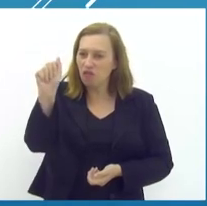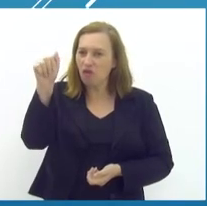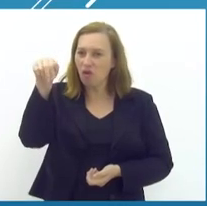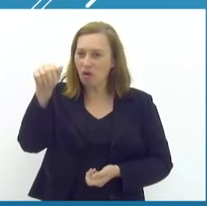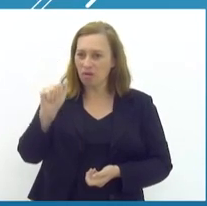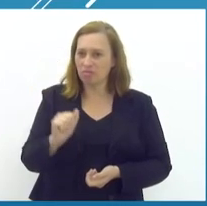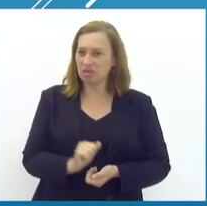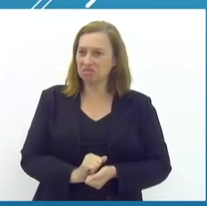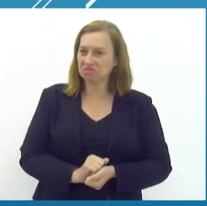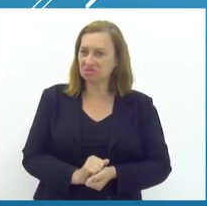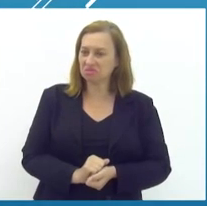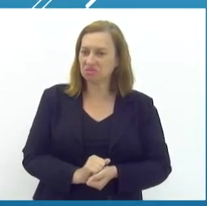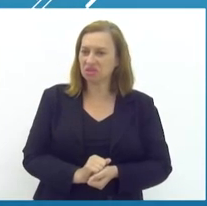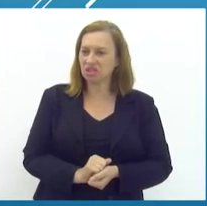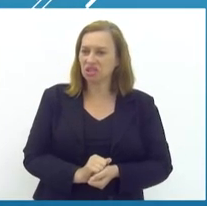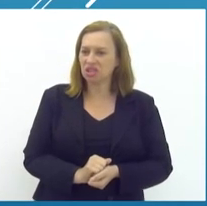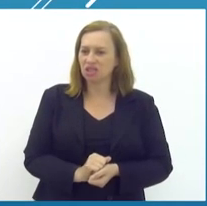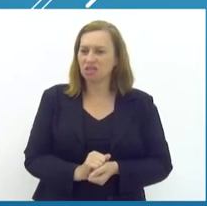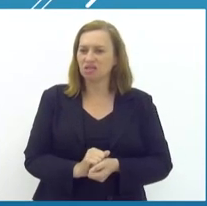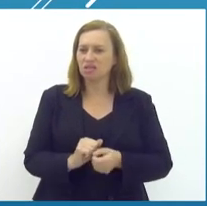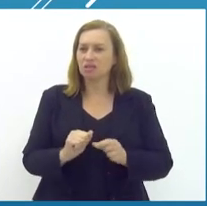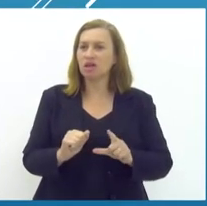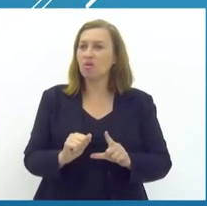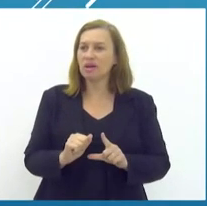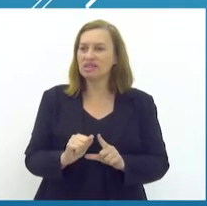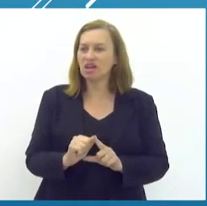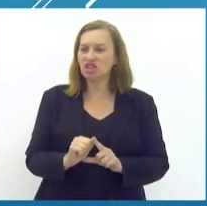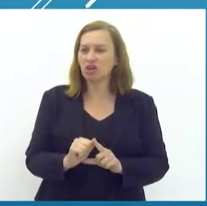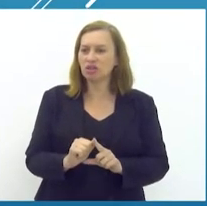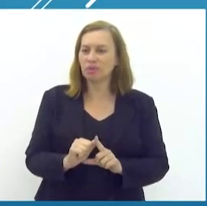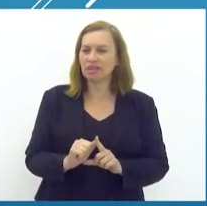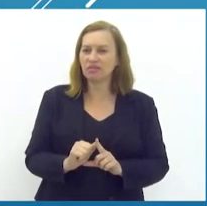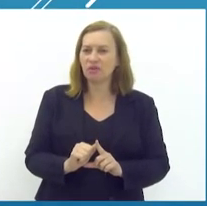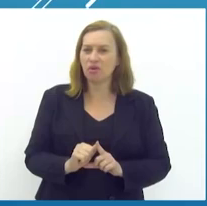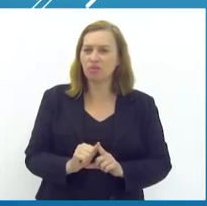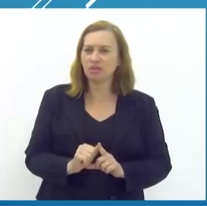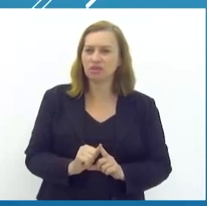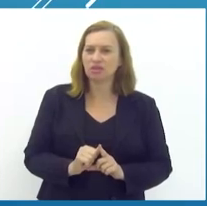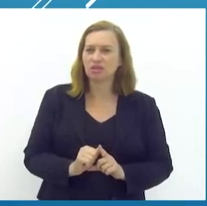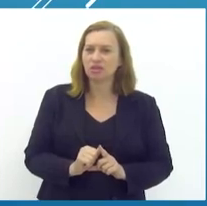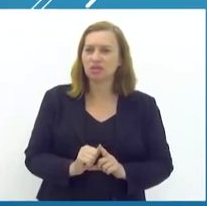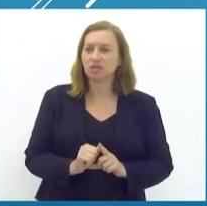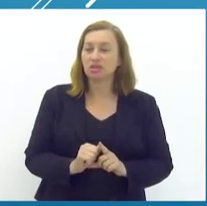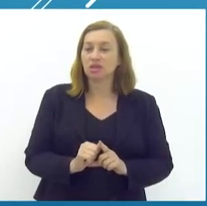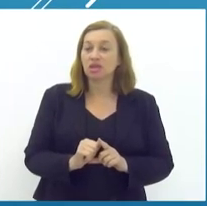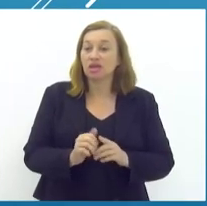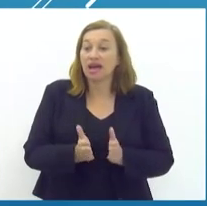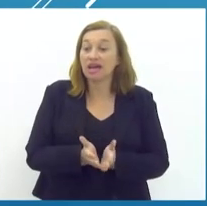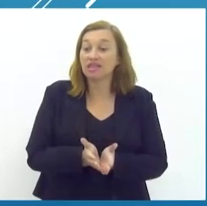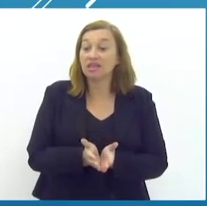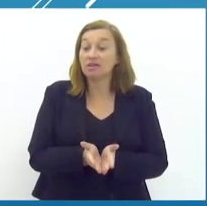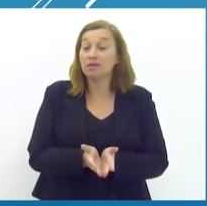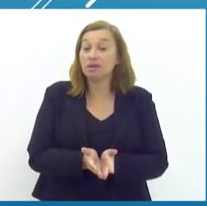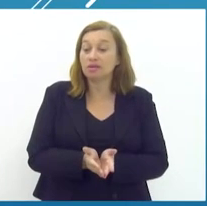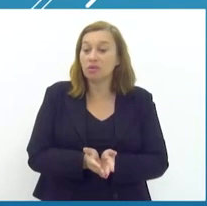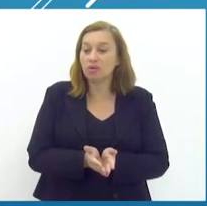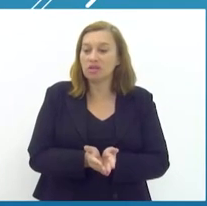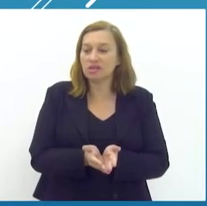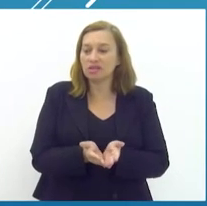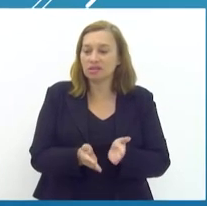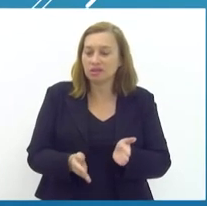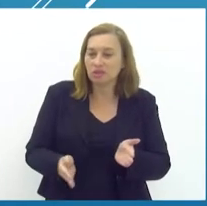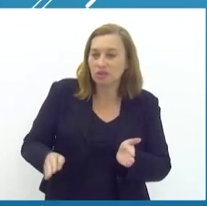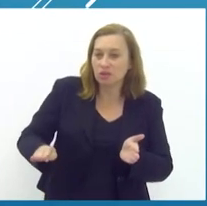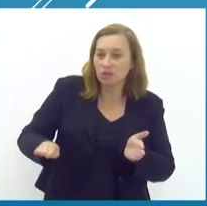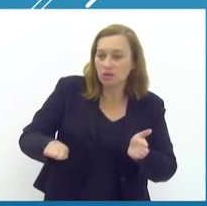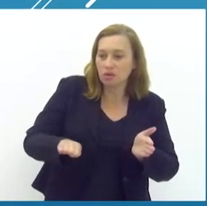não tem ponto aí você bota plataforma tenta fazer com que nunca passa uma ponta nunca tem uma ponte também não vai pagar